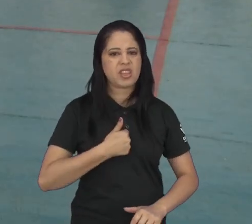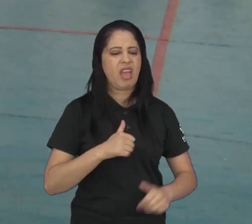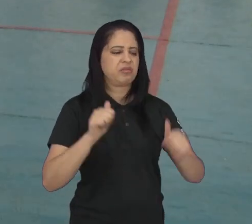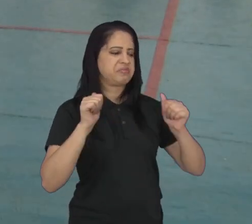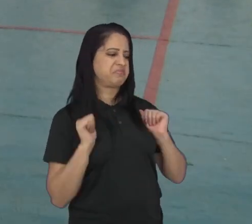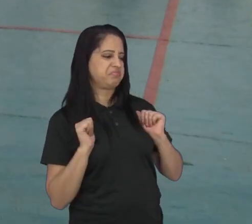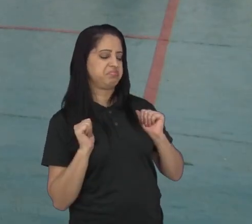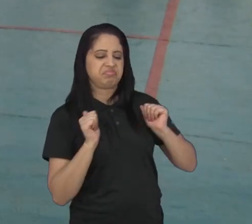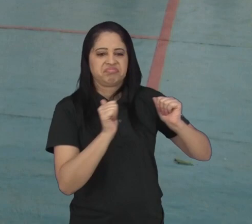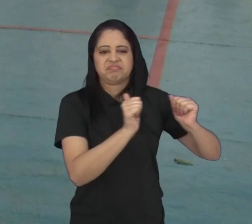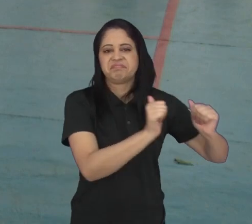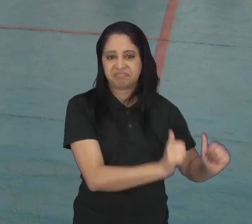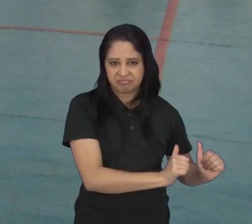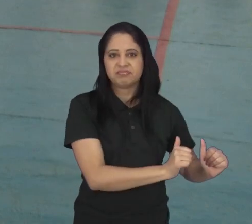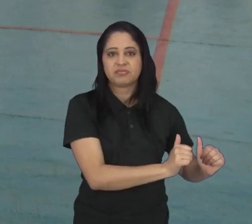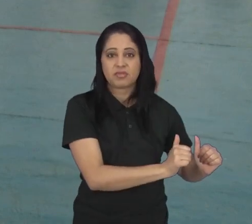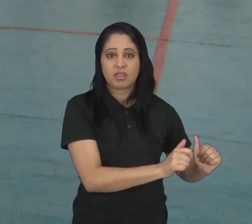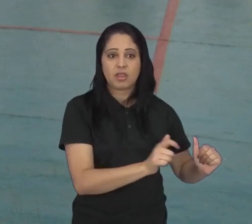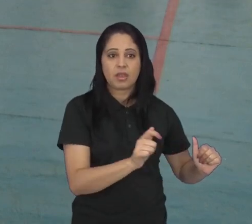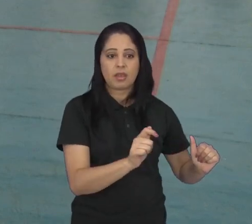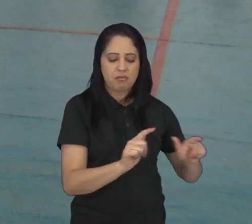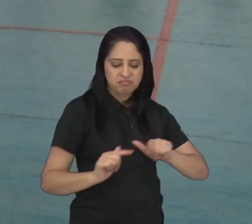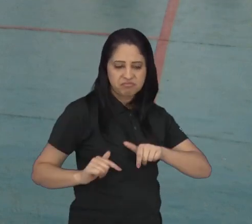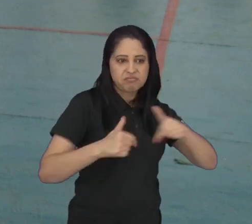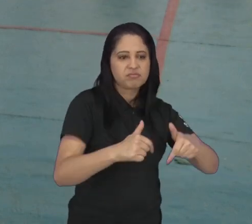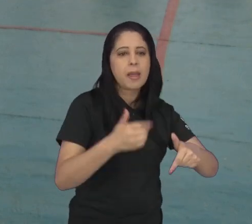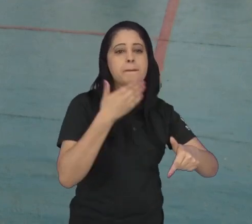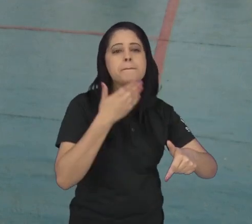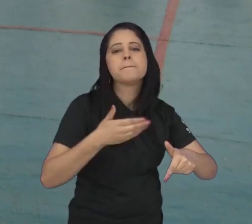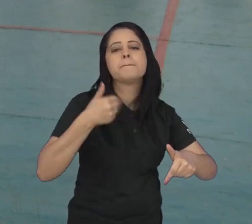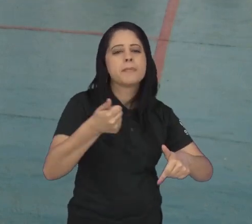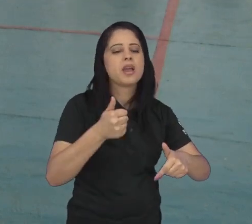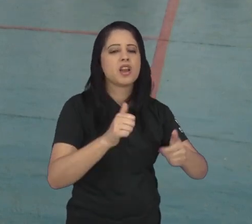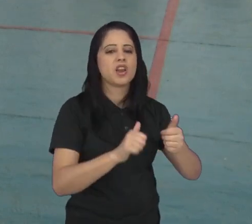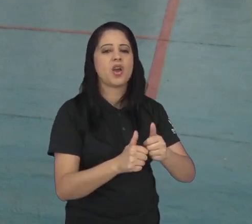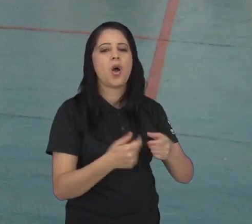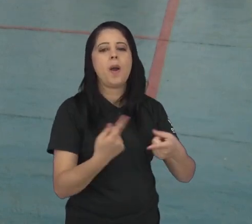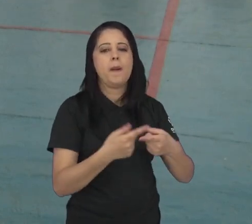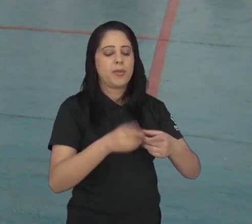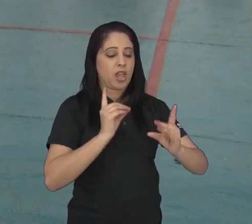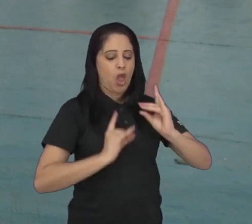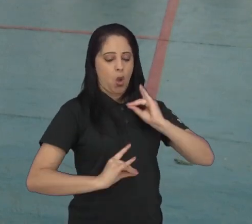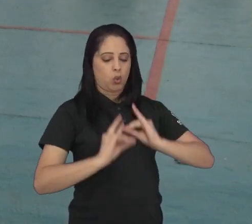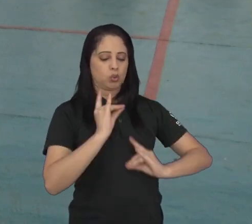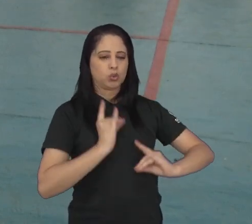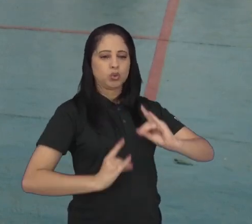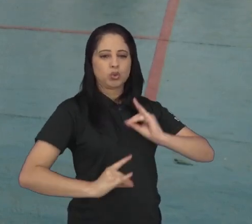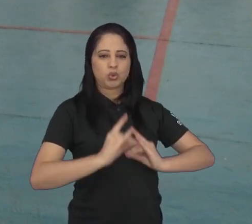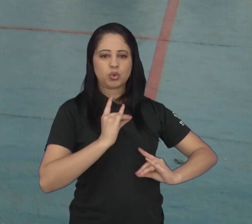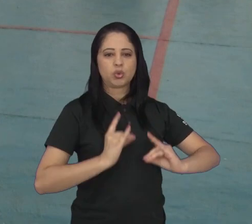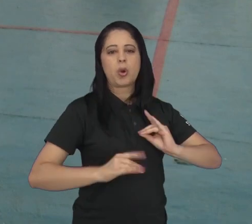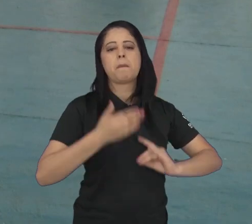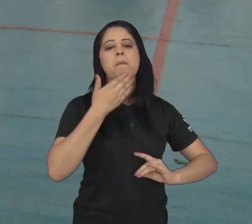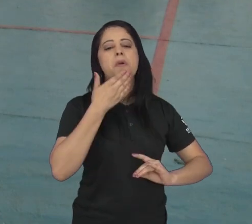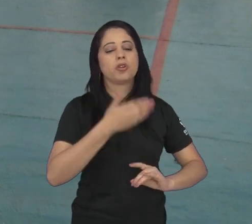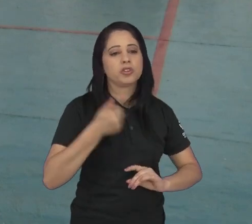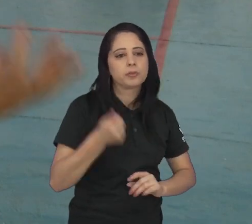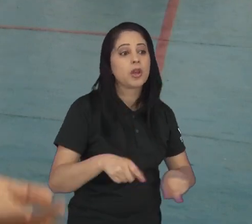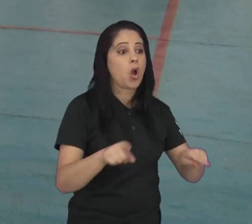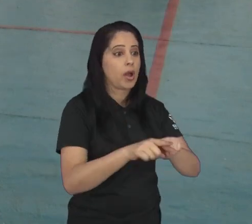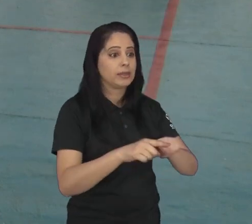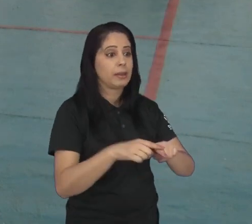deixam sedentarismo do lado e nada como praticar um esporte né libera aí endorfina para que a criança tenha